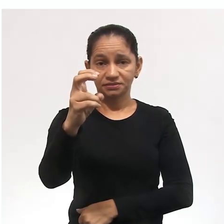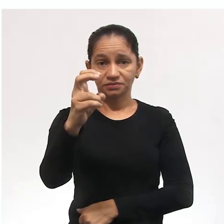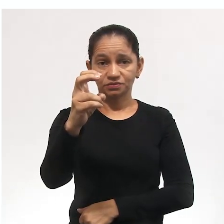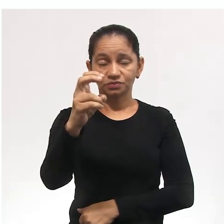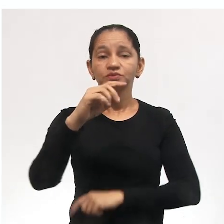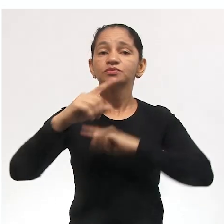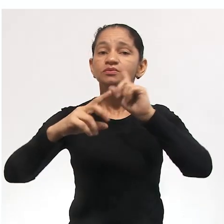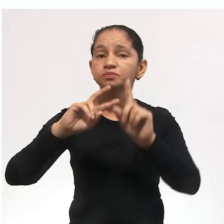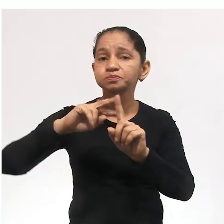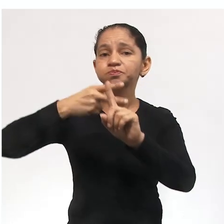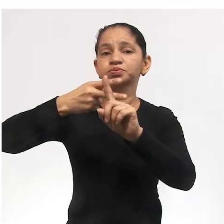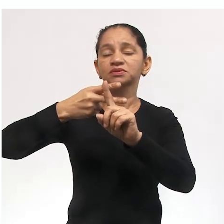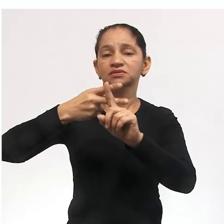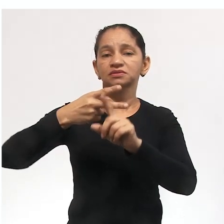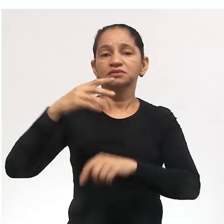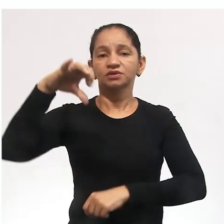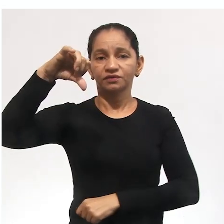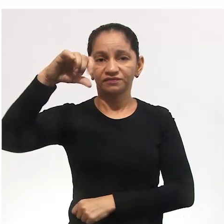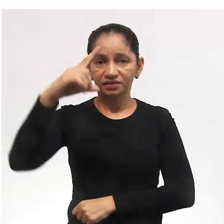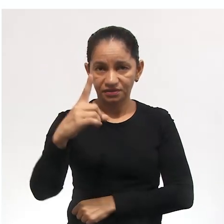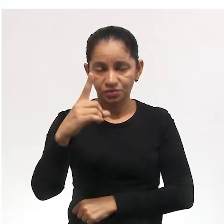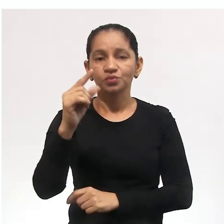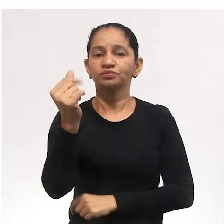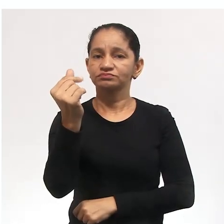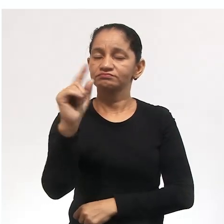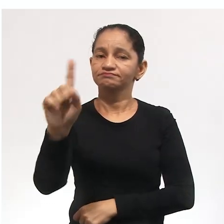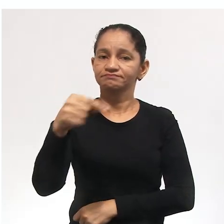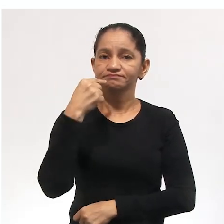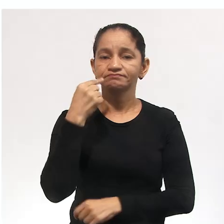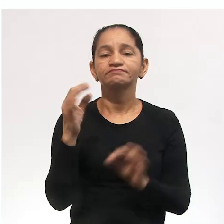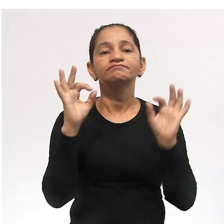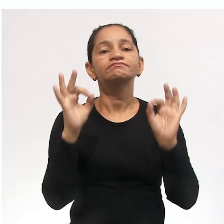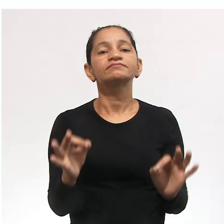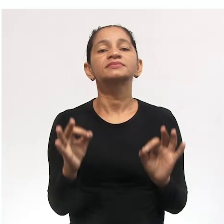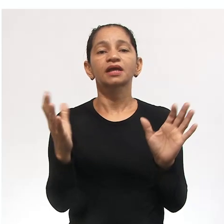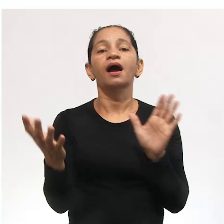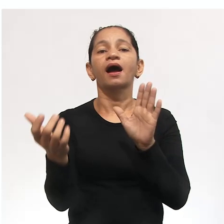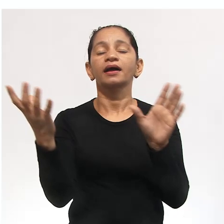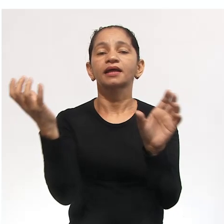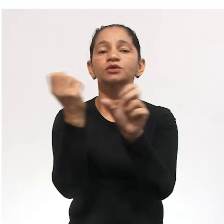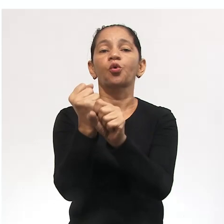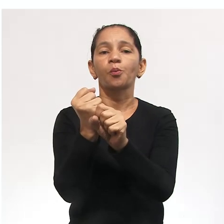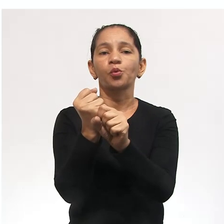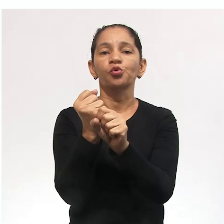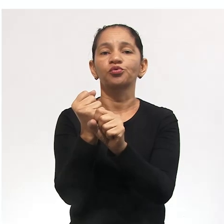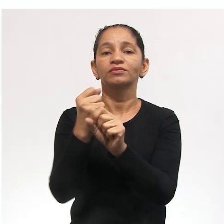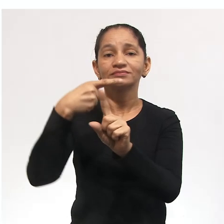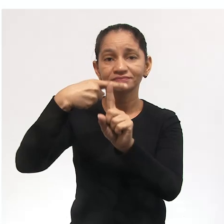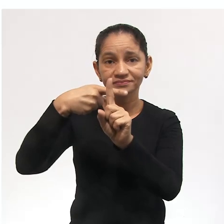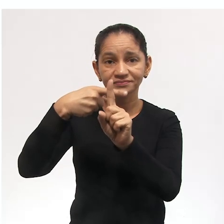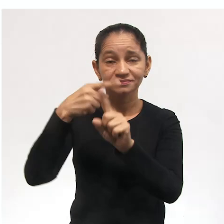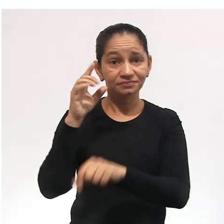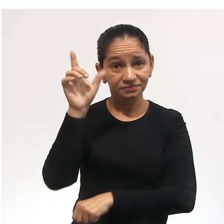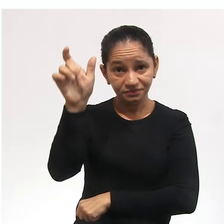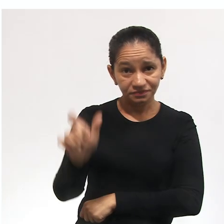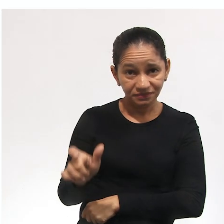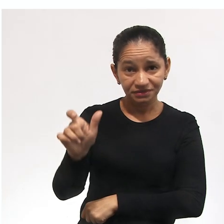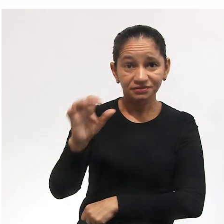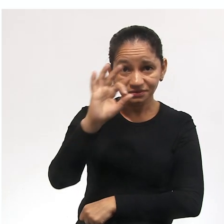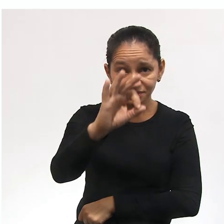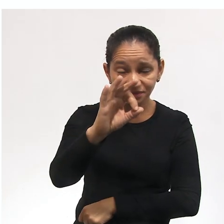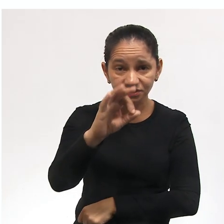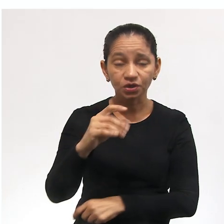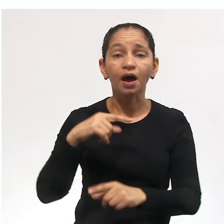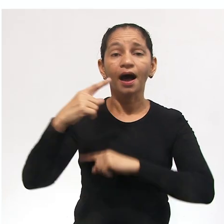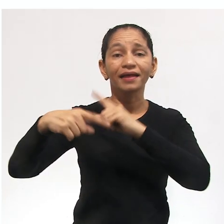saldo. Tá? Então, nós estamos, nesse momento, reconhecendo aqui a nossa receita com a venda a prazo. Agora, nós